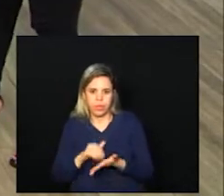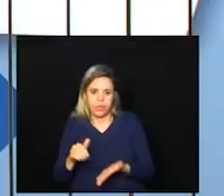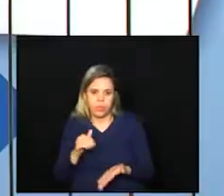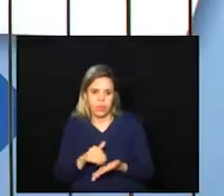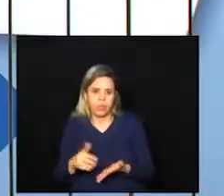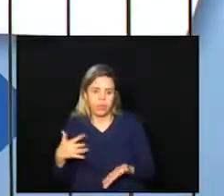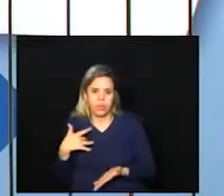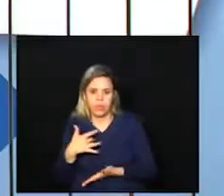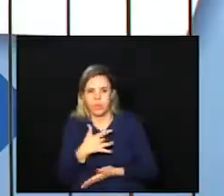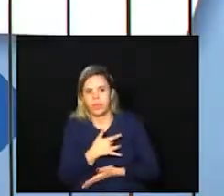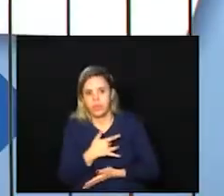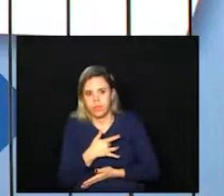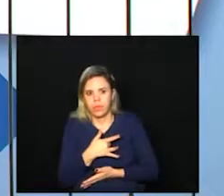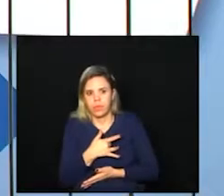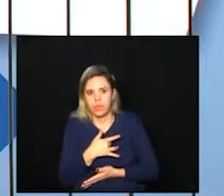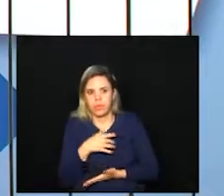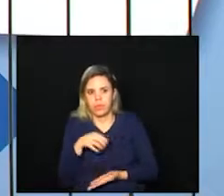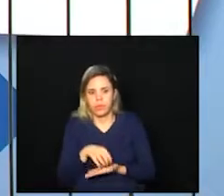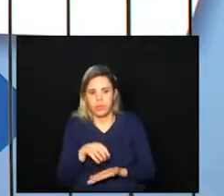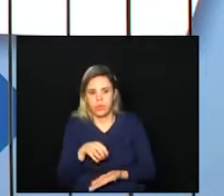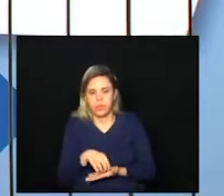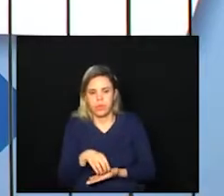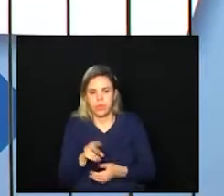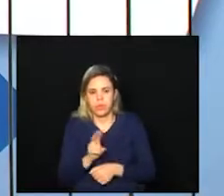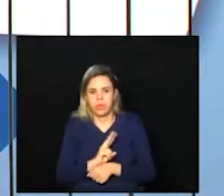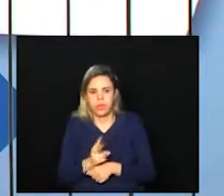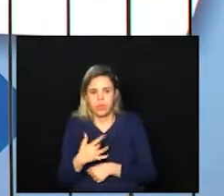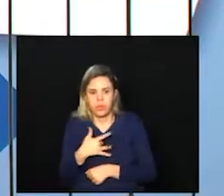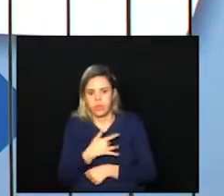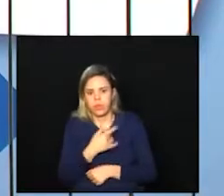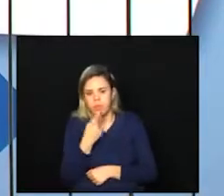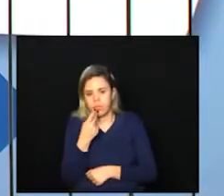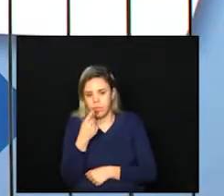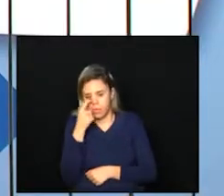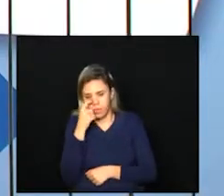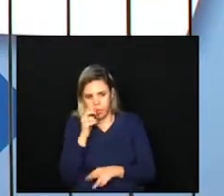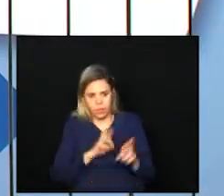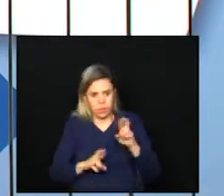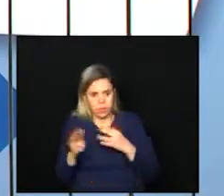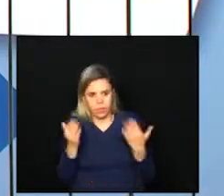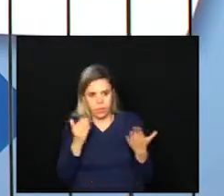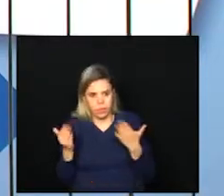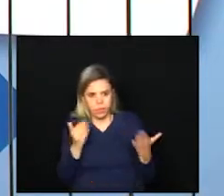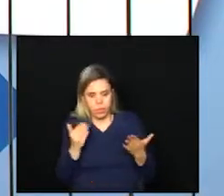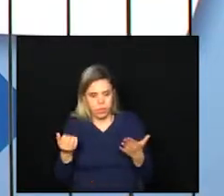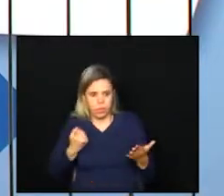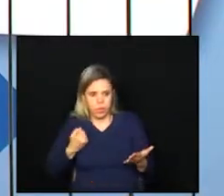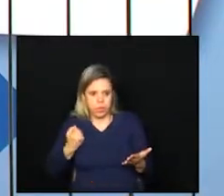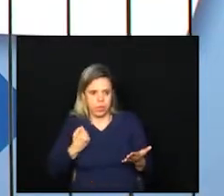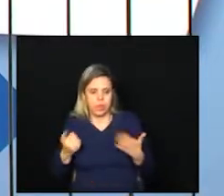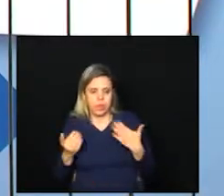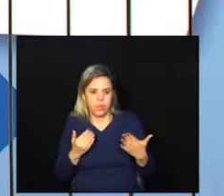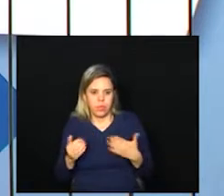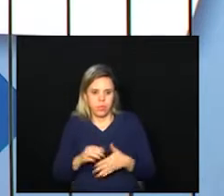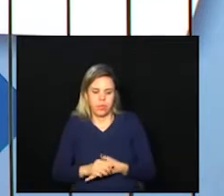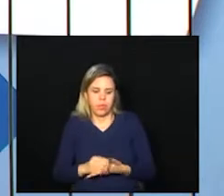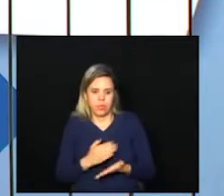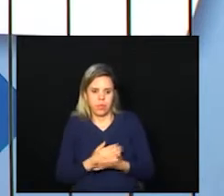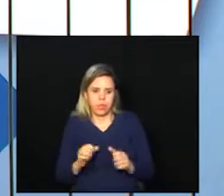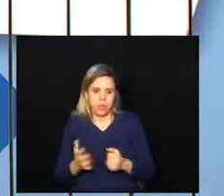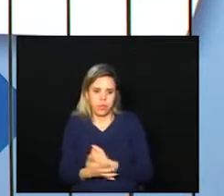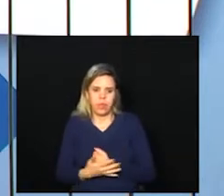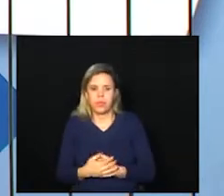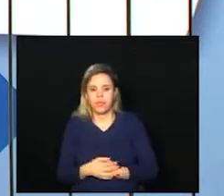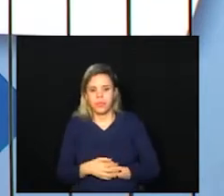de Saúde, através do Departamento de Vigilância em Saúde, fez uma análise desses números, comparando o início da